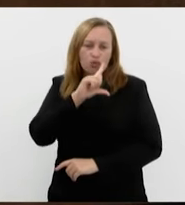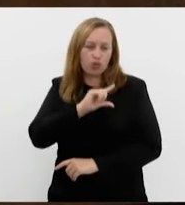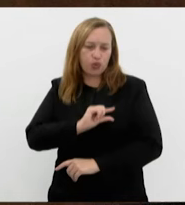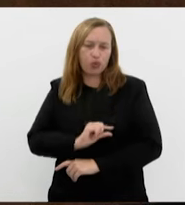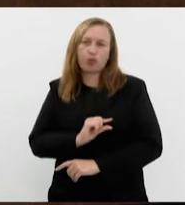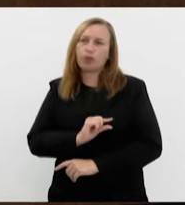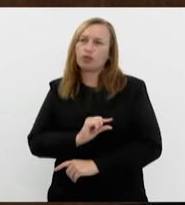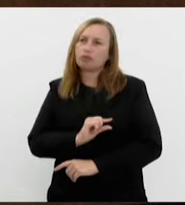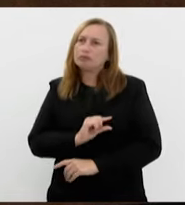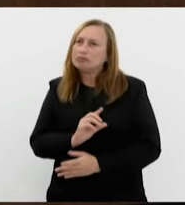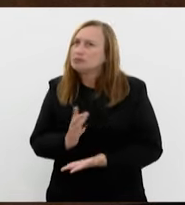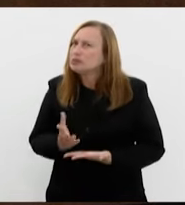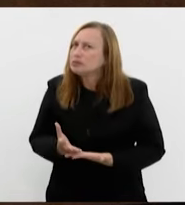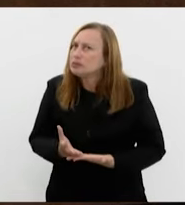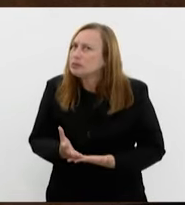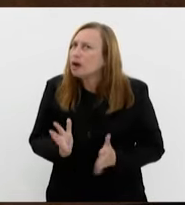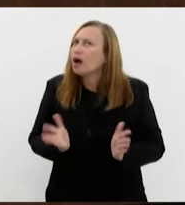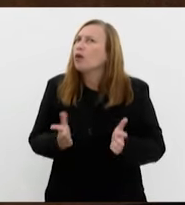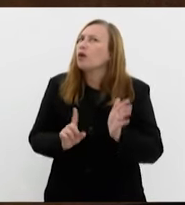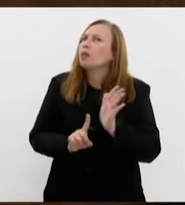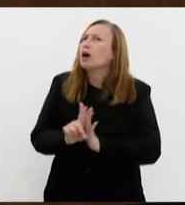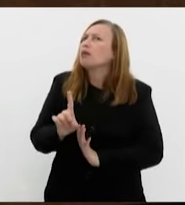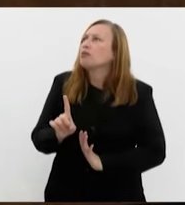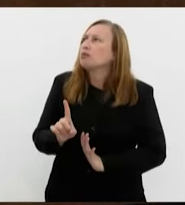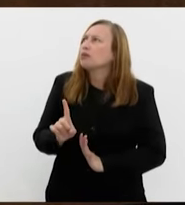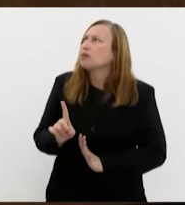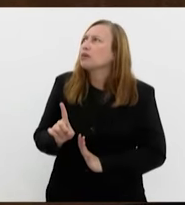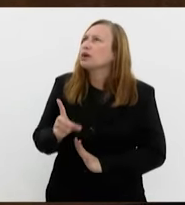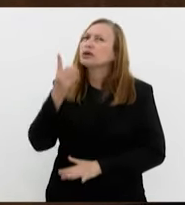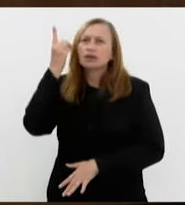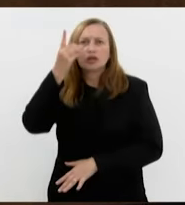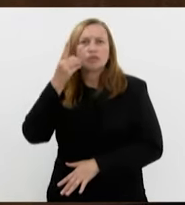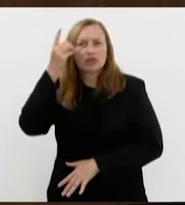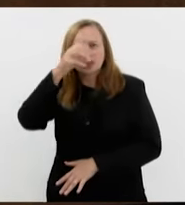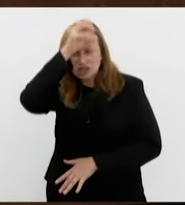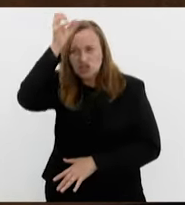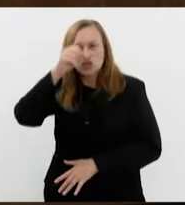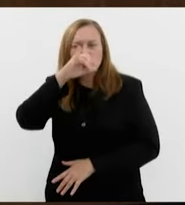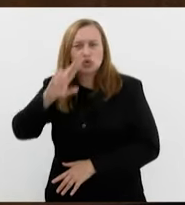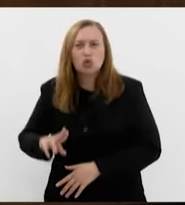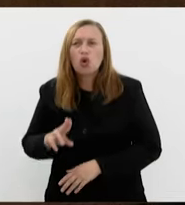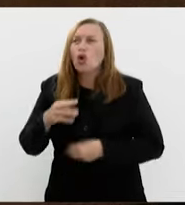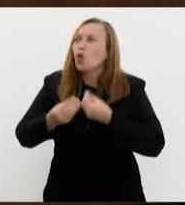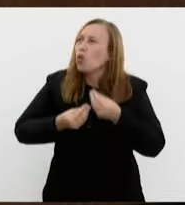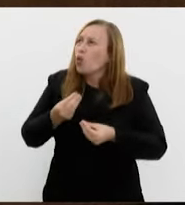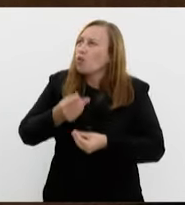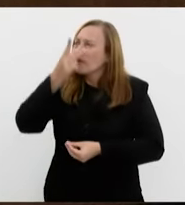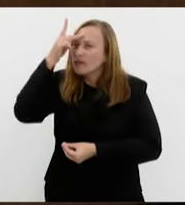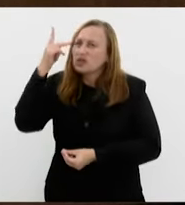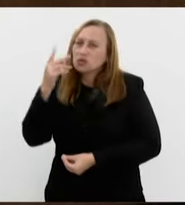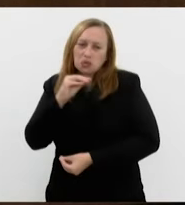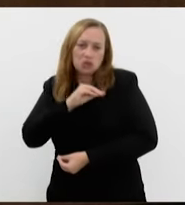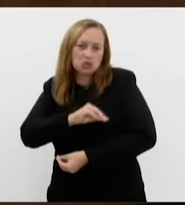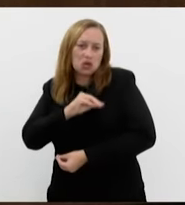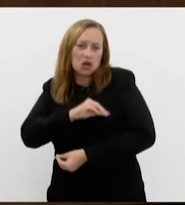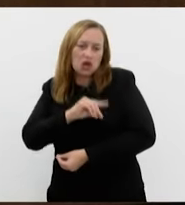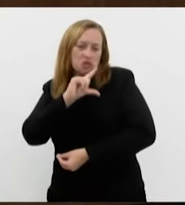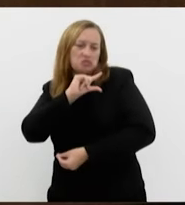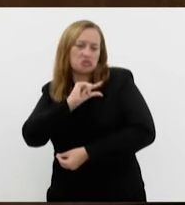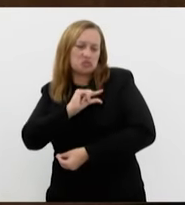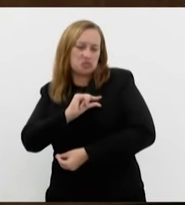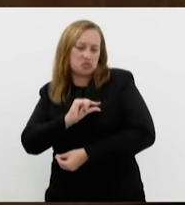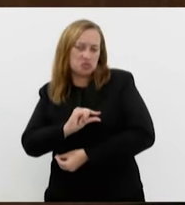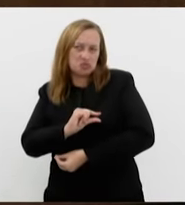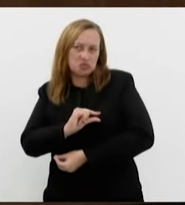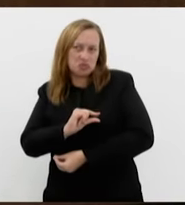per capita. Agora eu pergunto, deputada Tia Ju, como é que uma pessoa que tem uma renda de meio